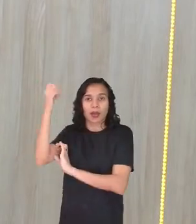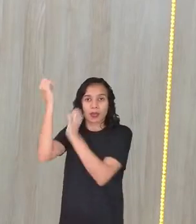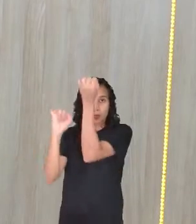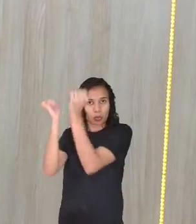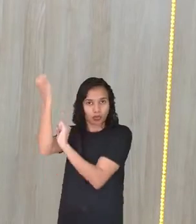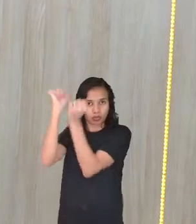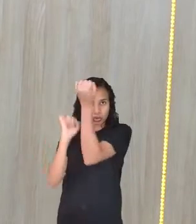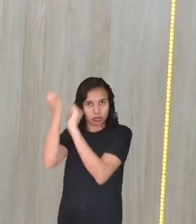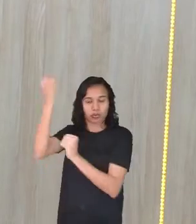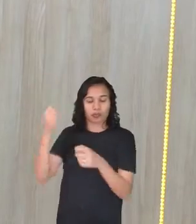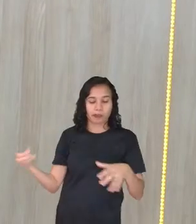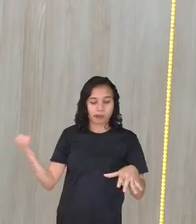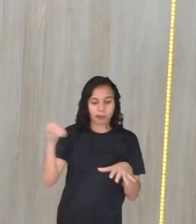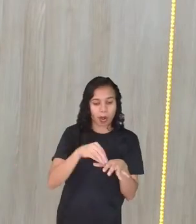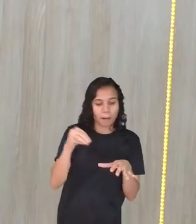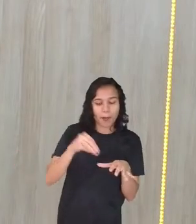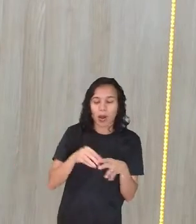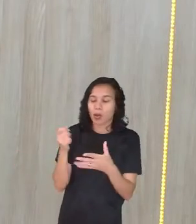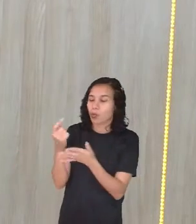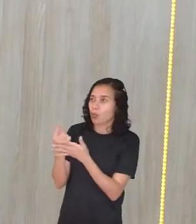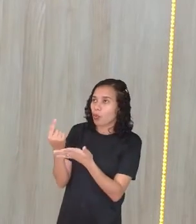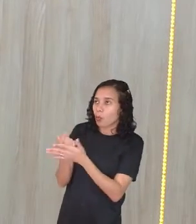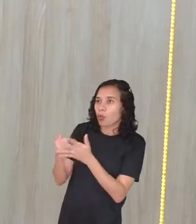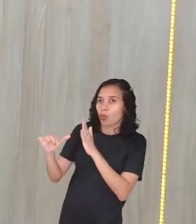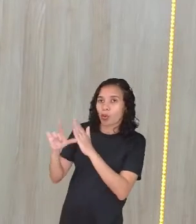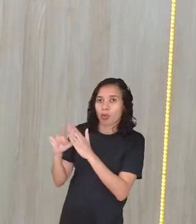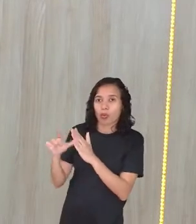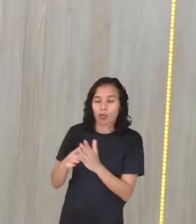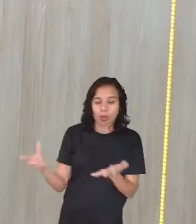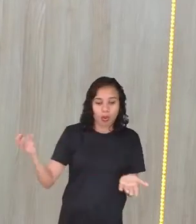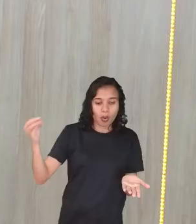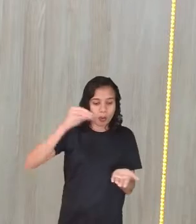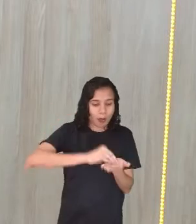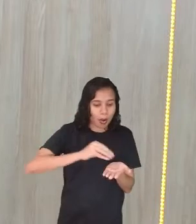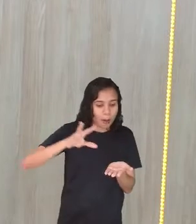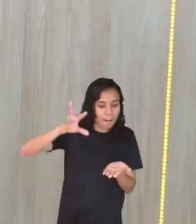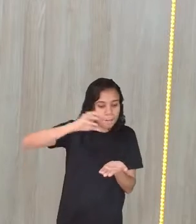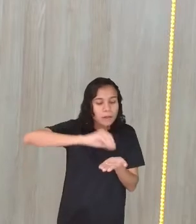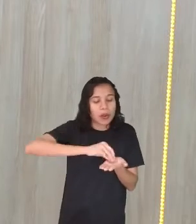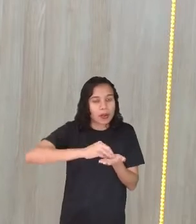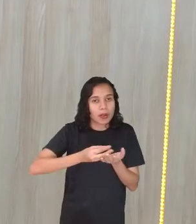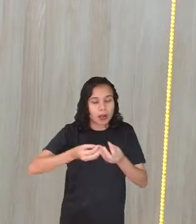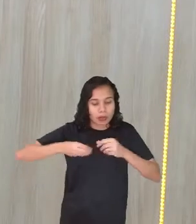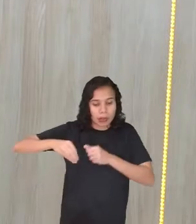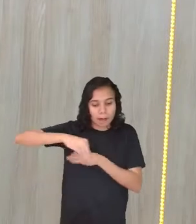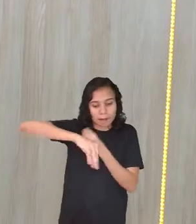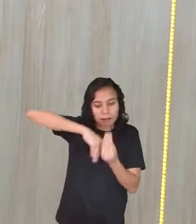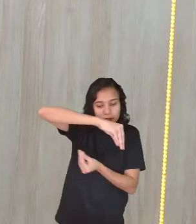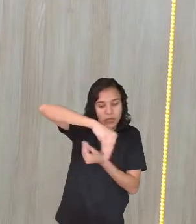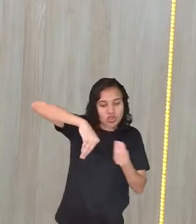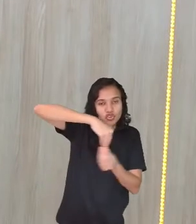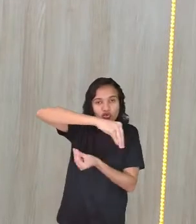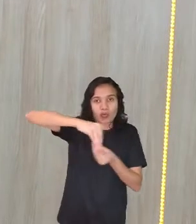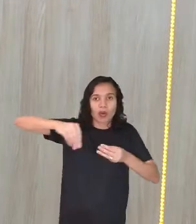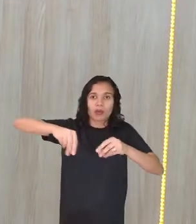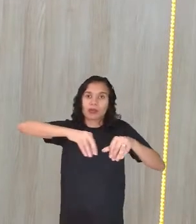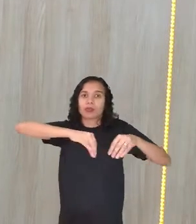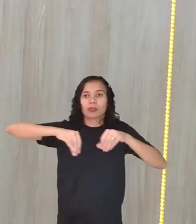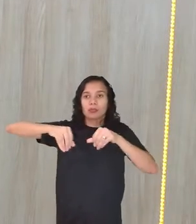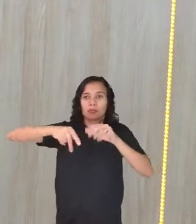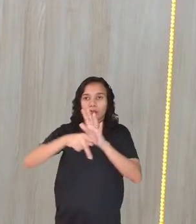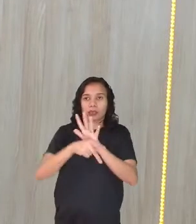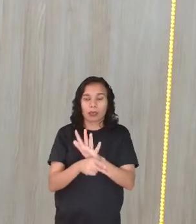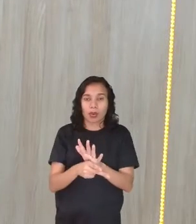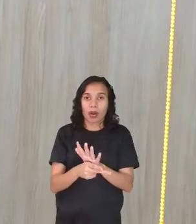industrialmente produzido. Então, são substâncias que estão aqui, olha, presentes e que, vejam, que o agricultor ele está protegido por uma